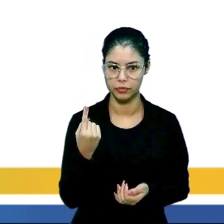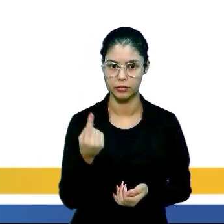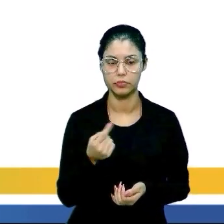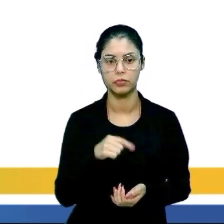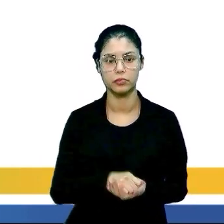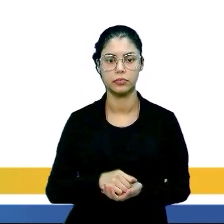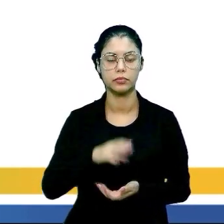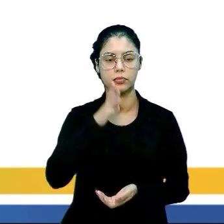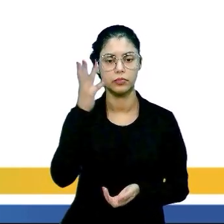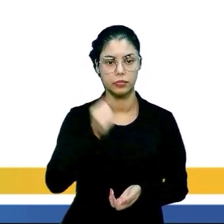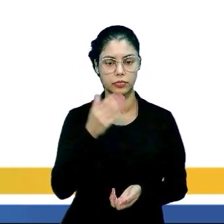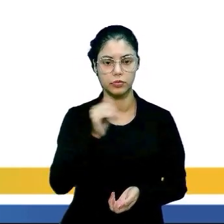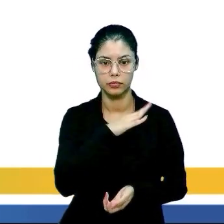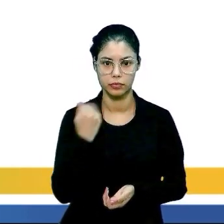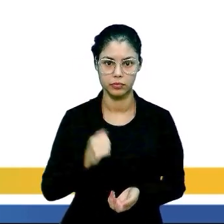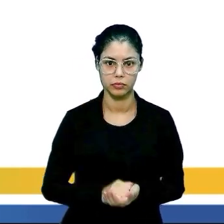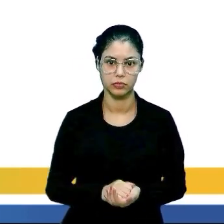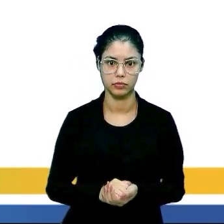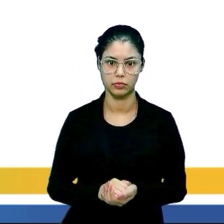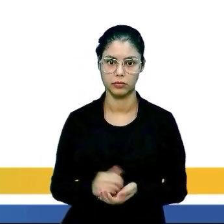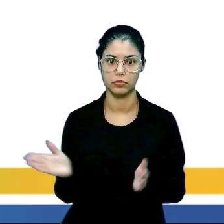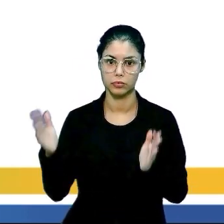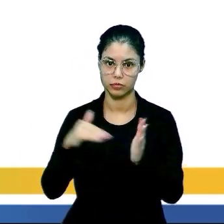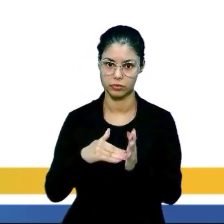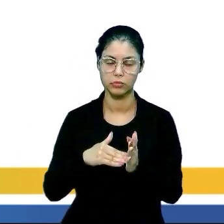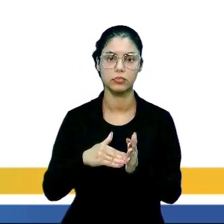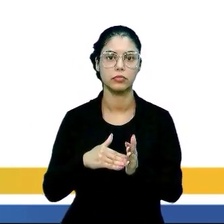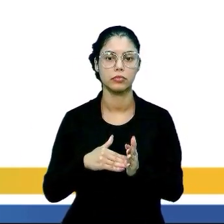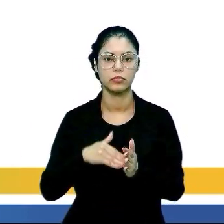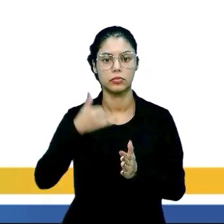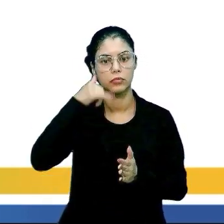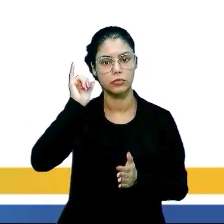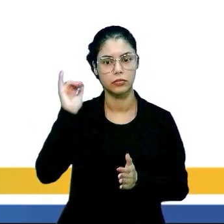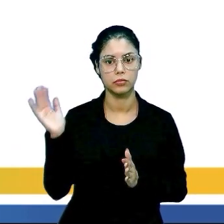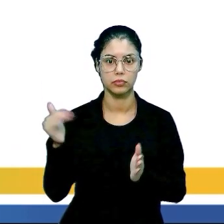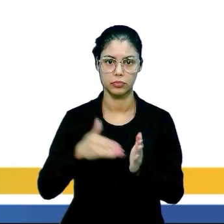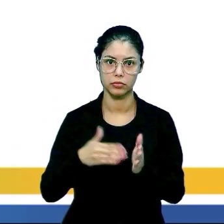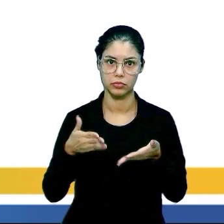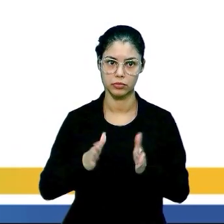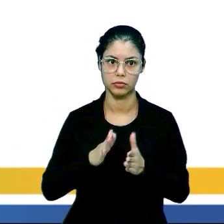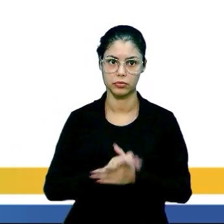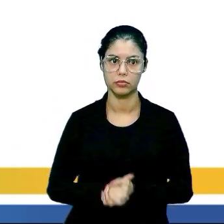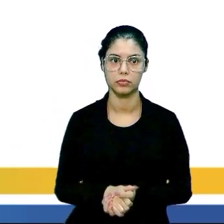as vacas morrem, para outros até boi pega a parir.